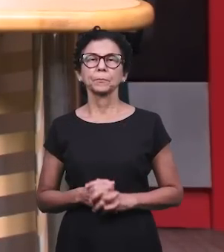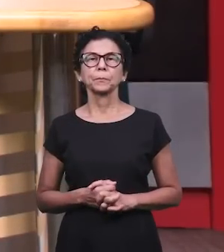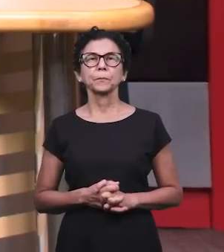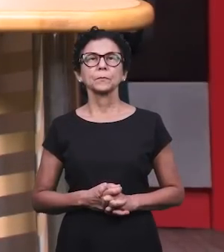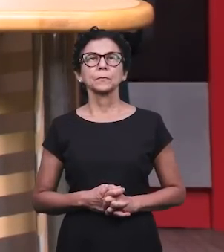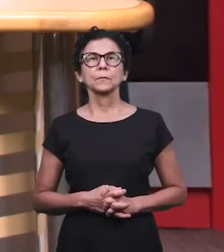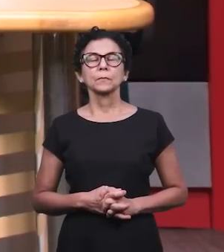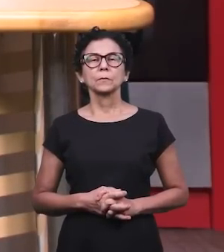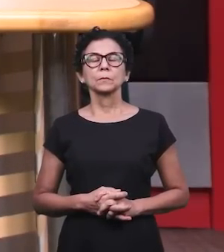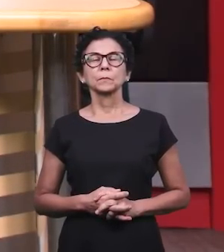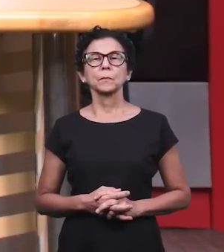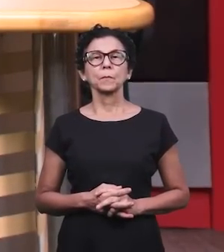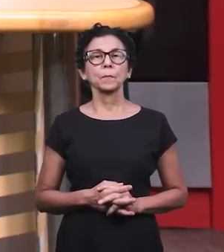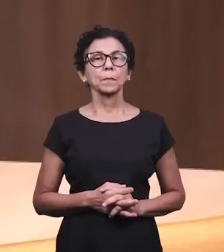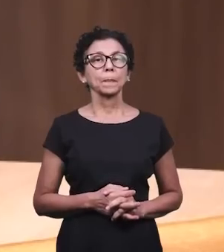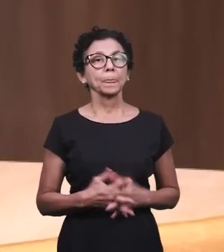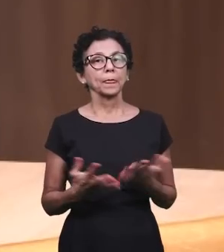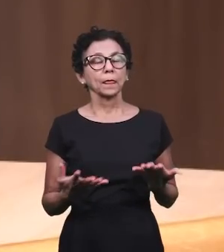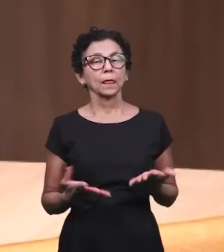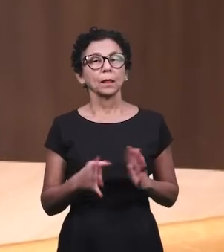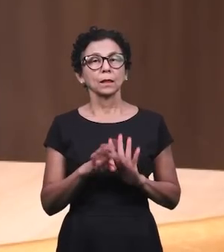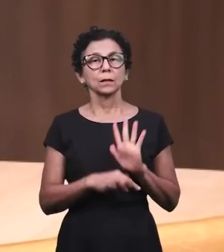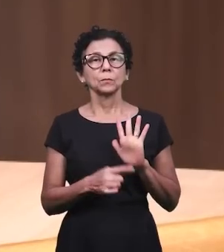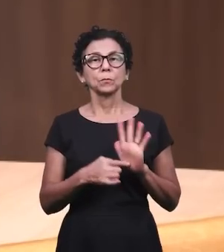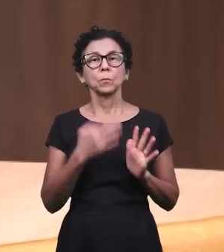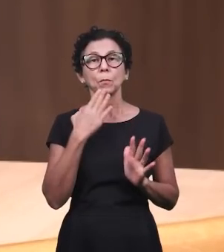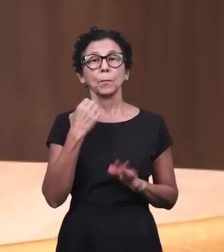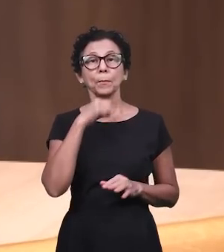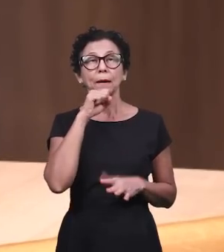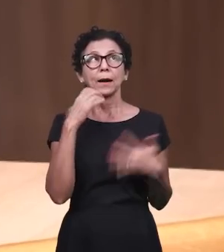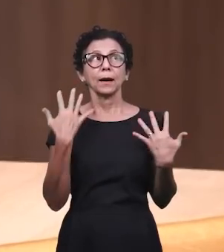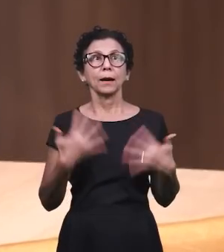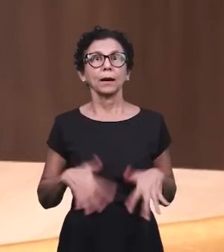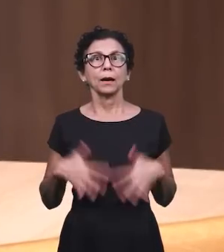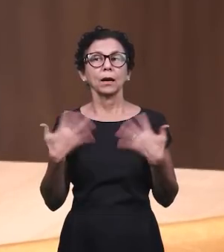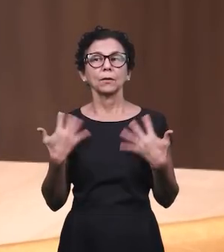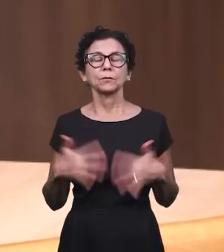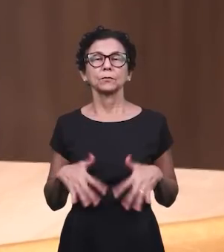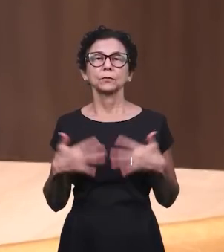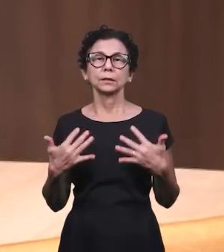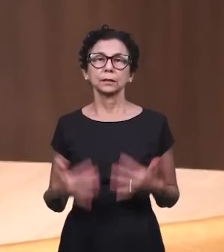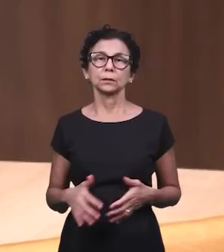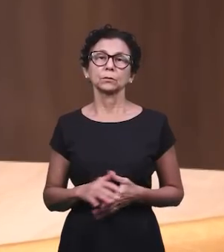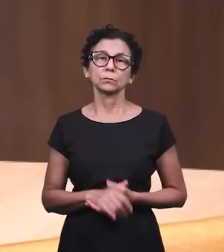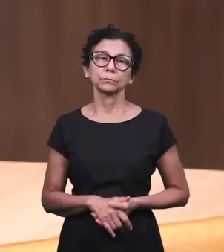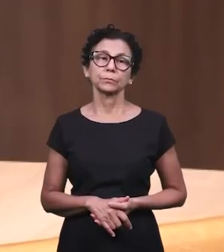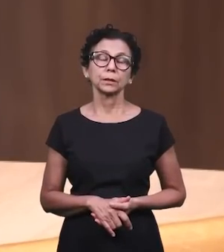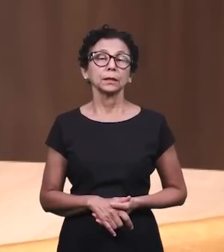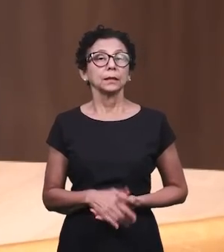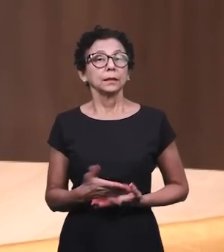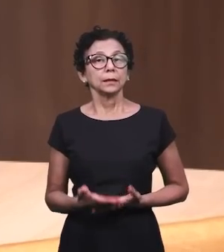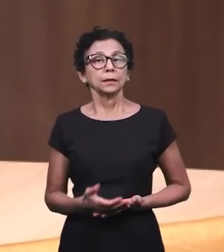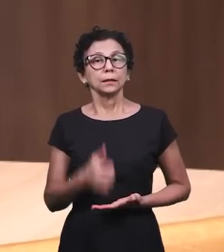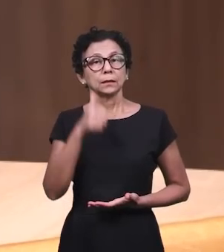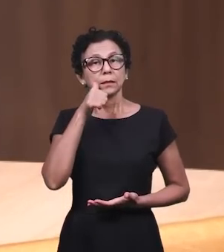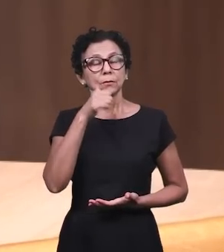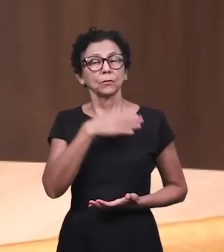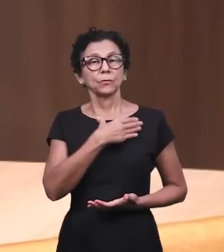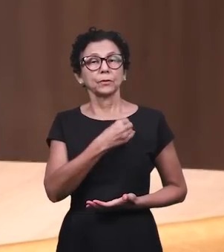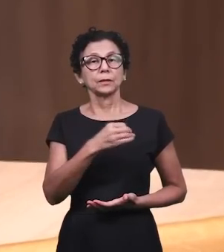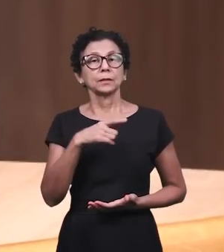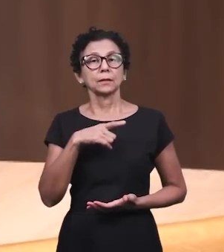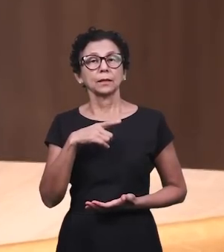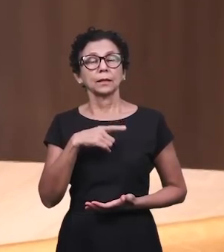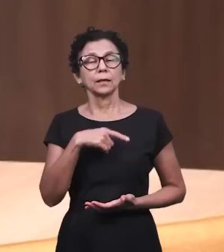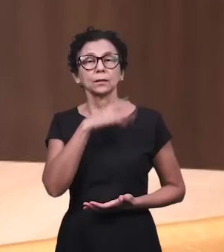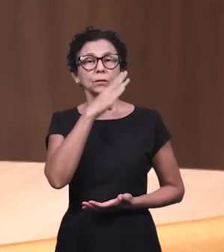de um pai desesperado e que tinha em casa uma adolescente, 12 anos, e uma adolescente. Então, é um